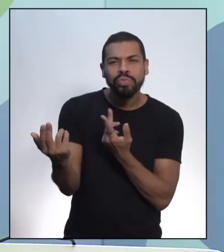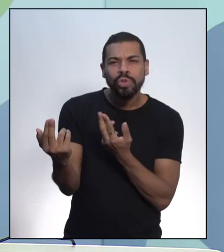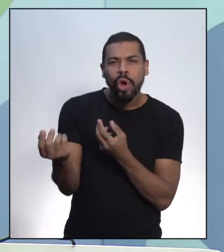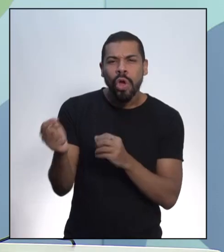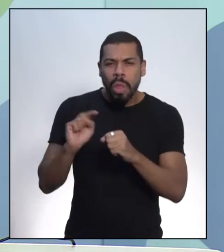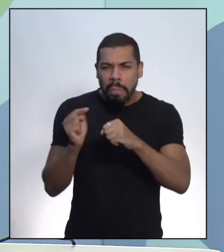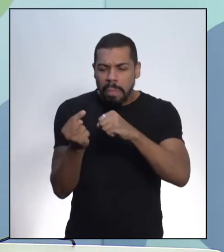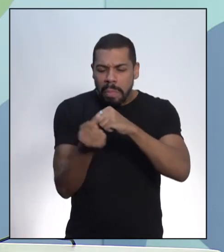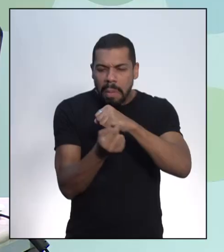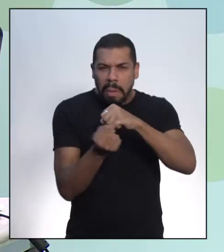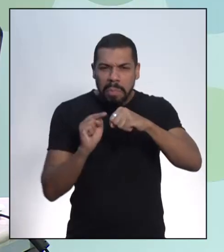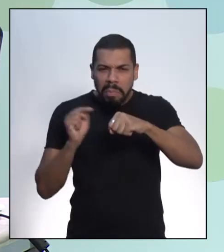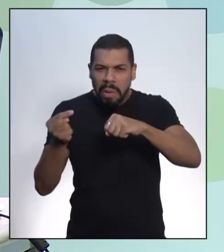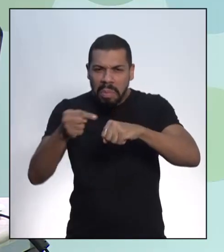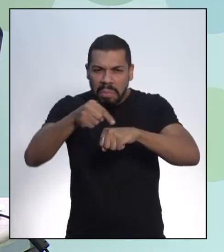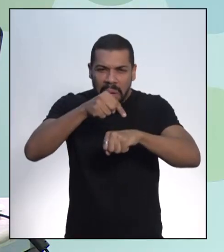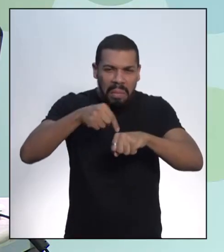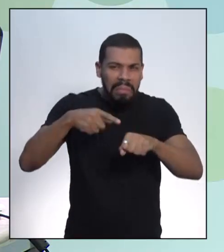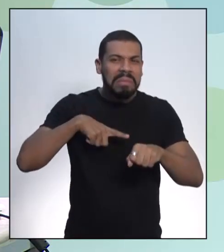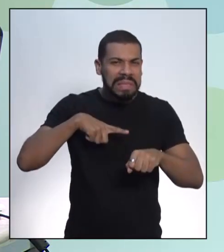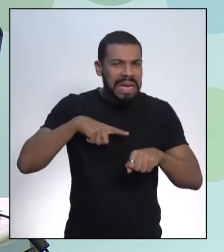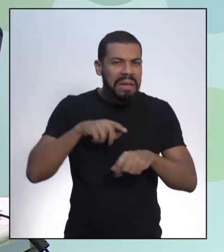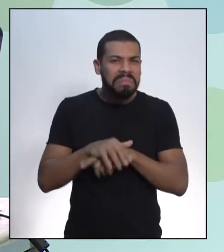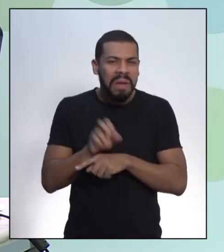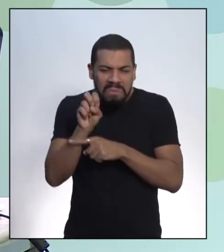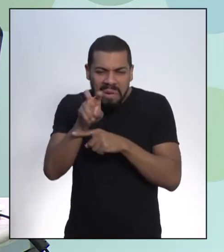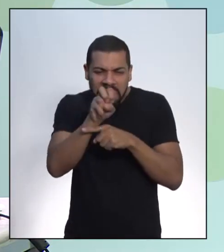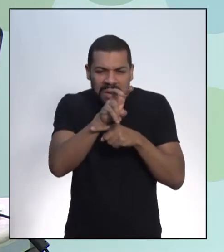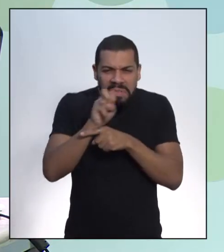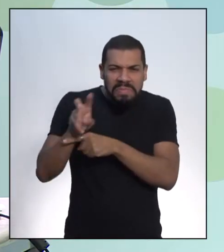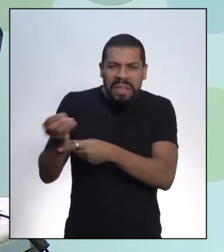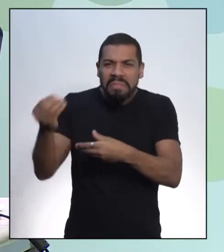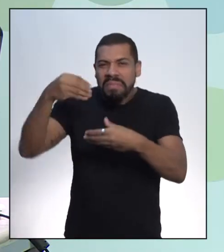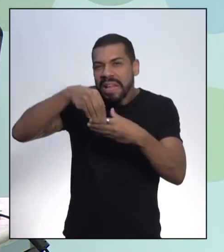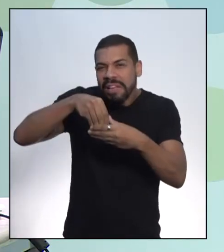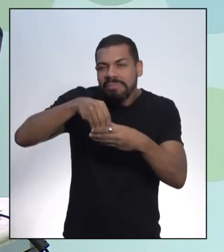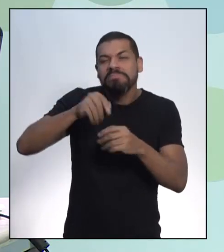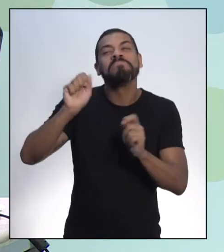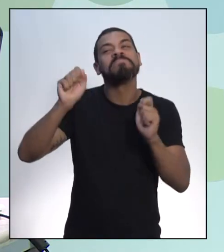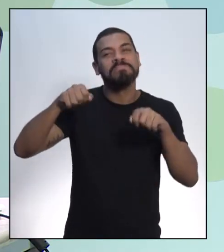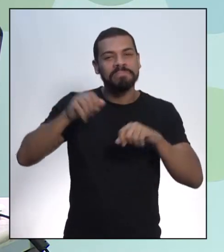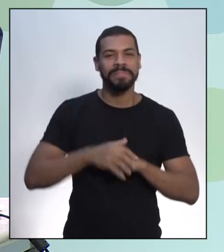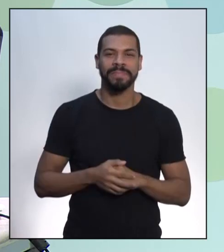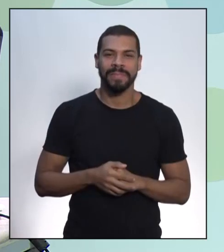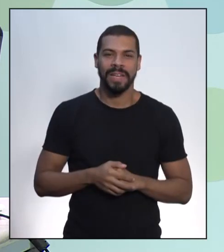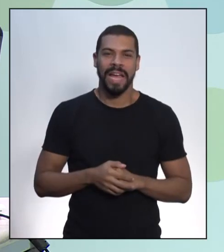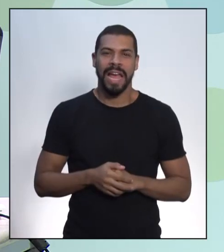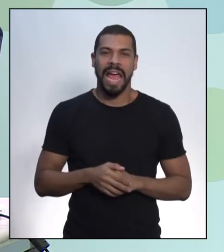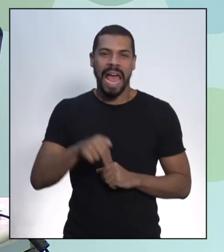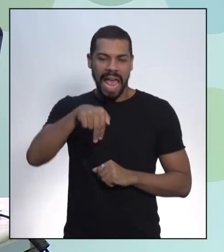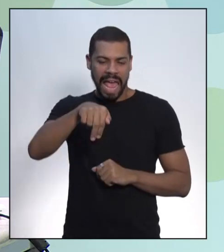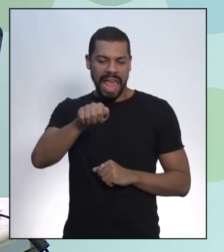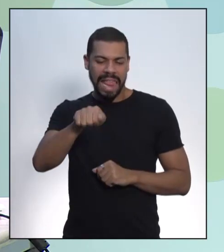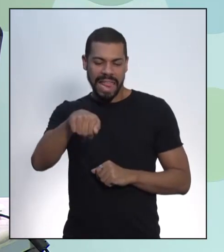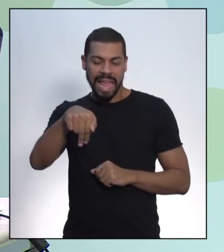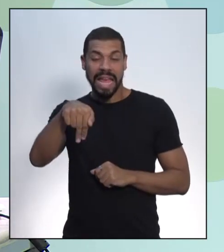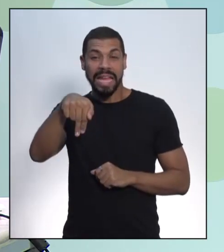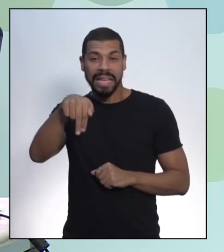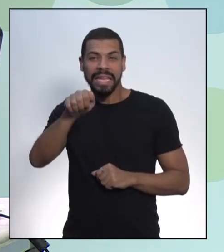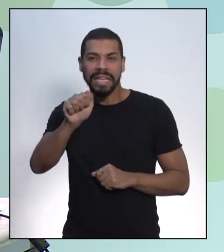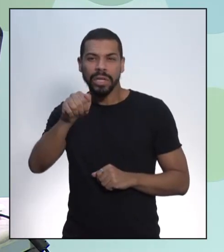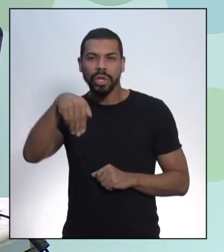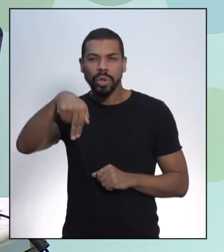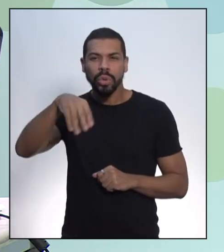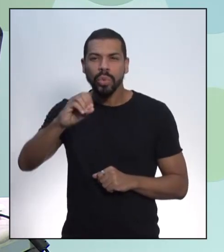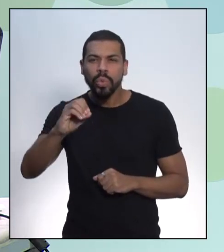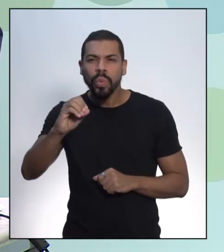invisíveis? Sim, muitas. As bactérias elas não são visíveis, né? Elas são invisíveis, né? Porque elas estão na casa de nanômetro, né? Muito pequena, só vai conseguir ver